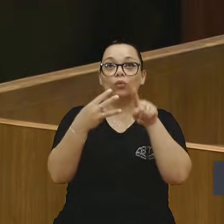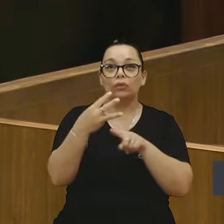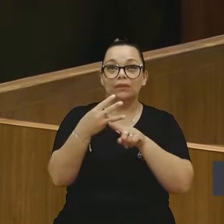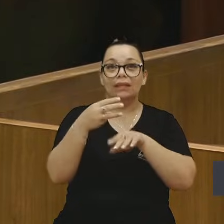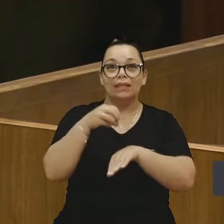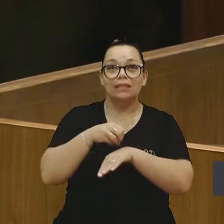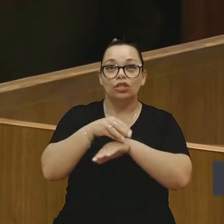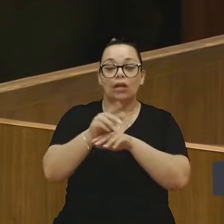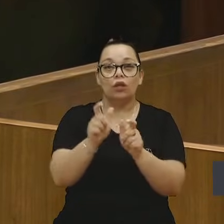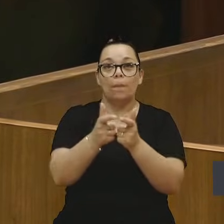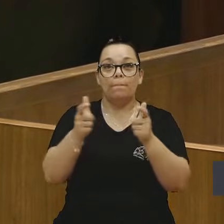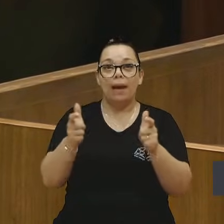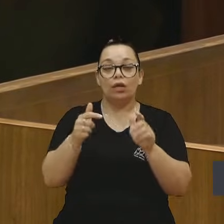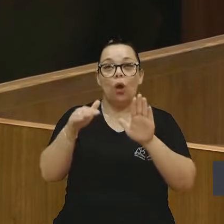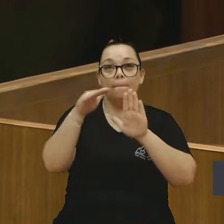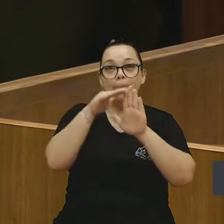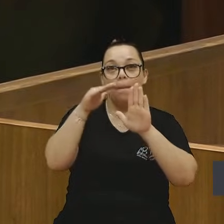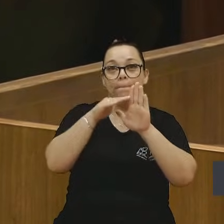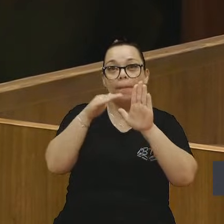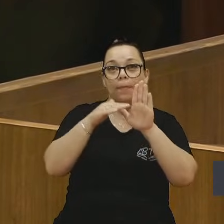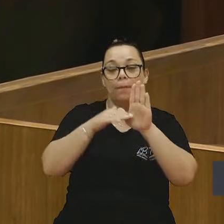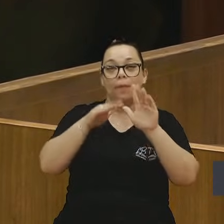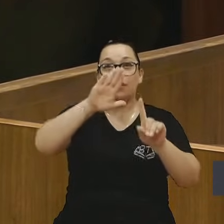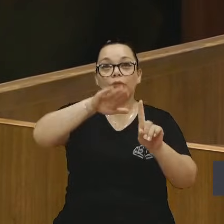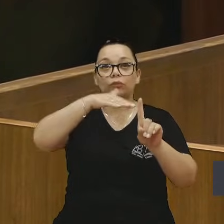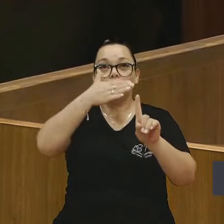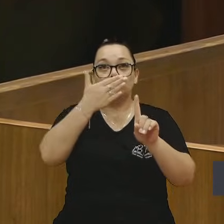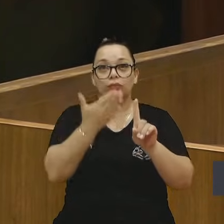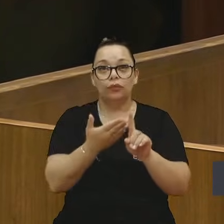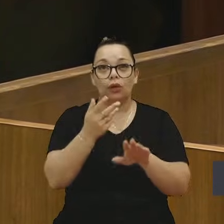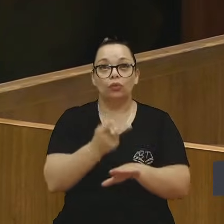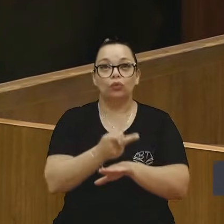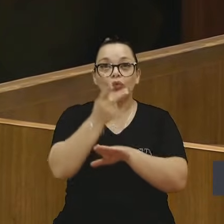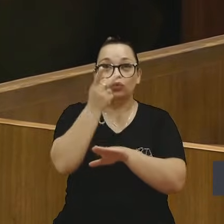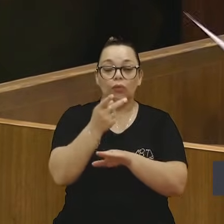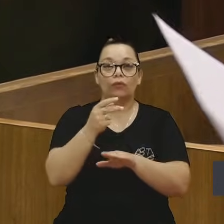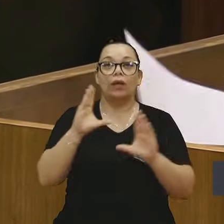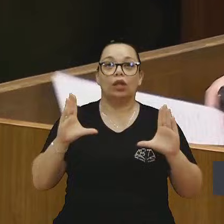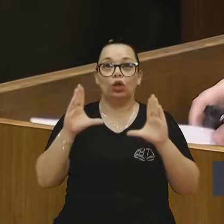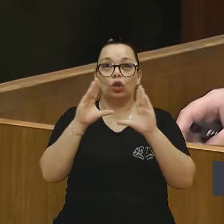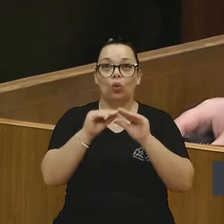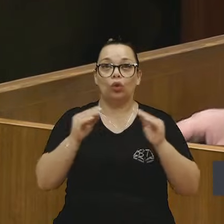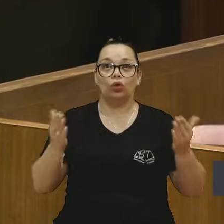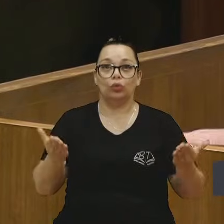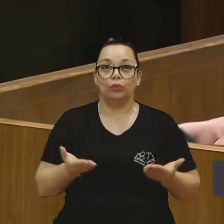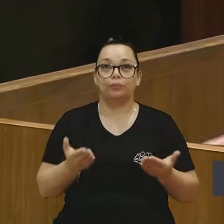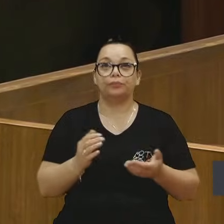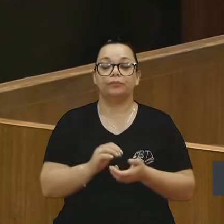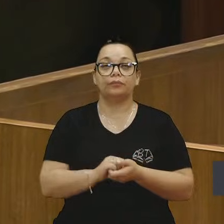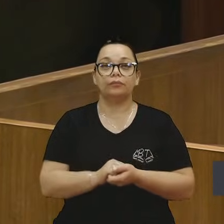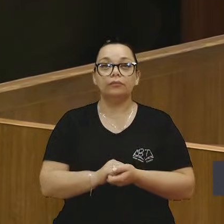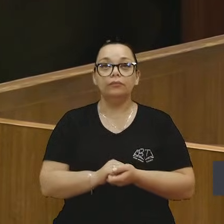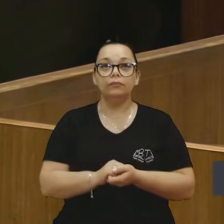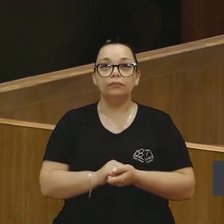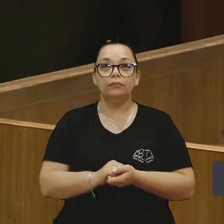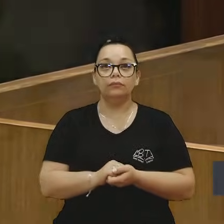com maior pontuação serão agraciados com o troféu na noite de hoje.